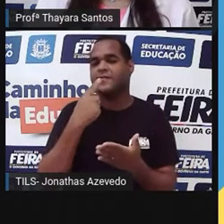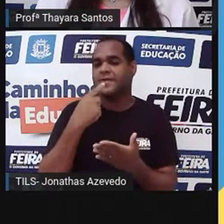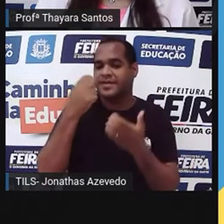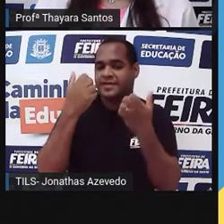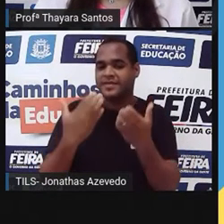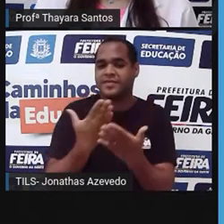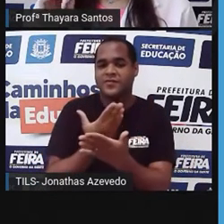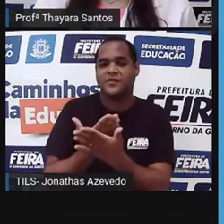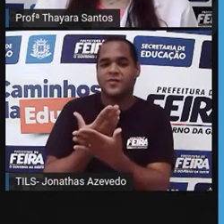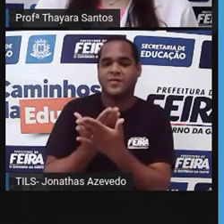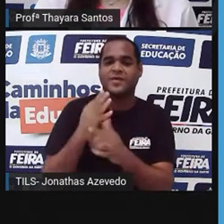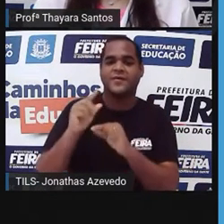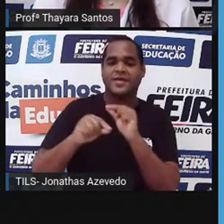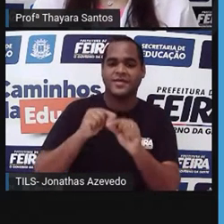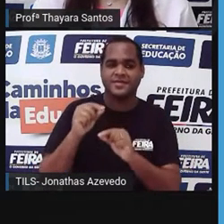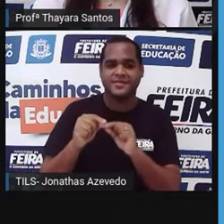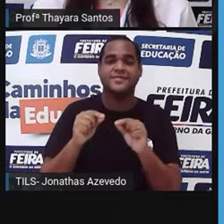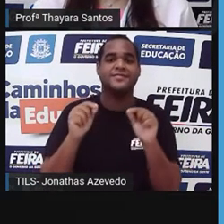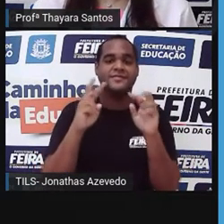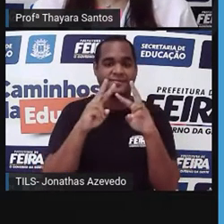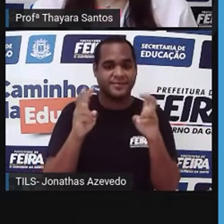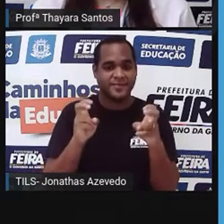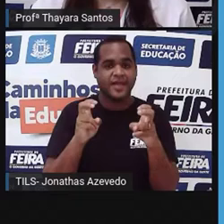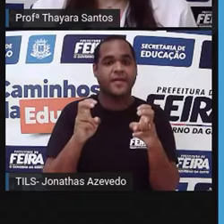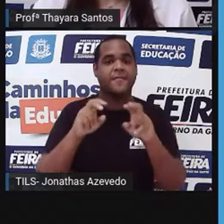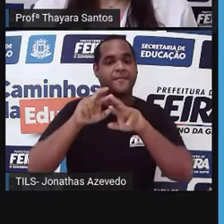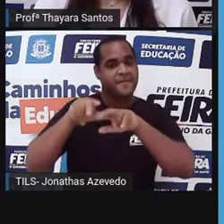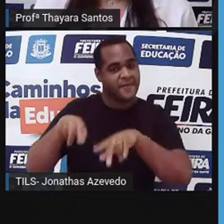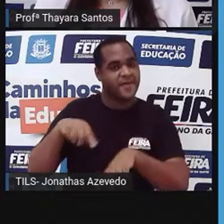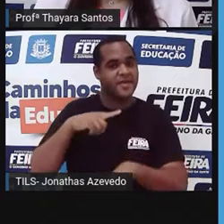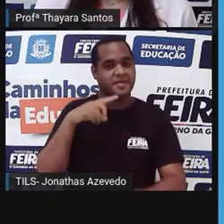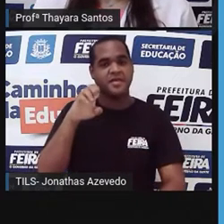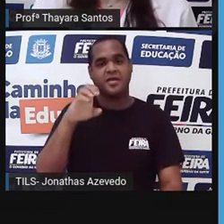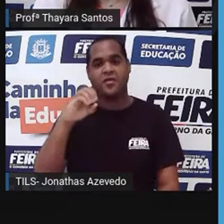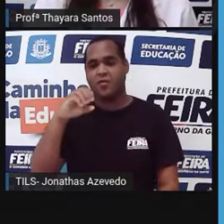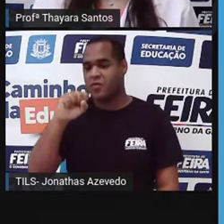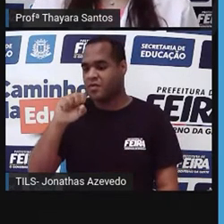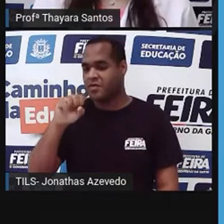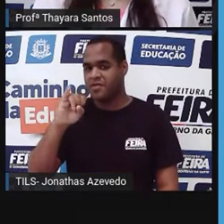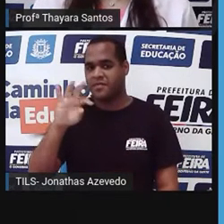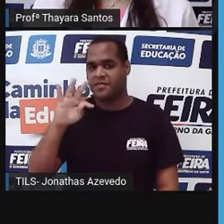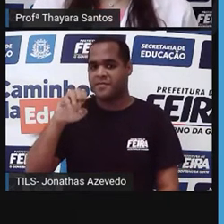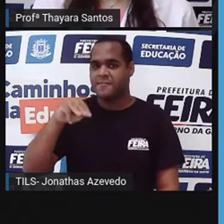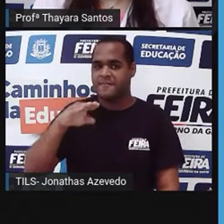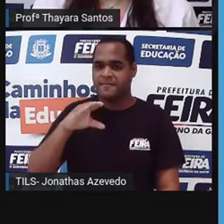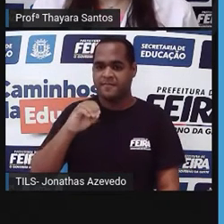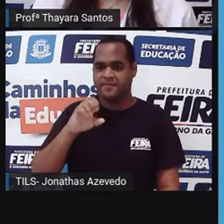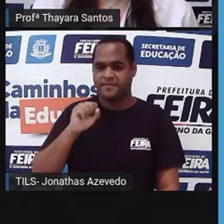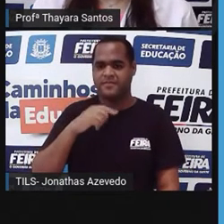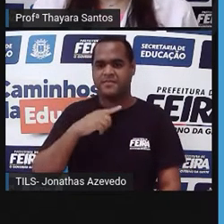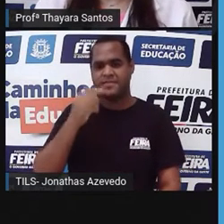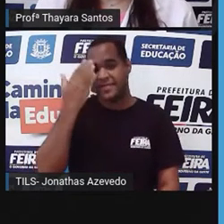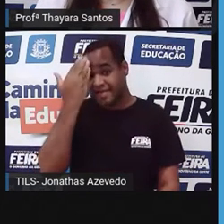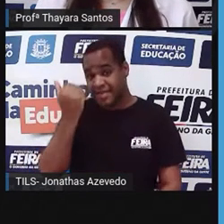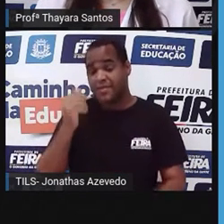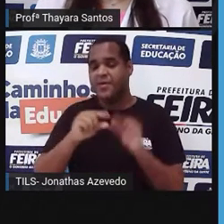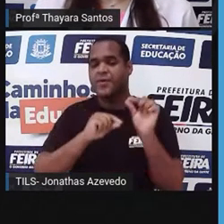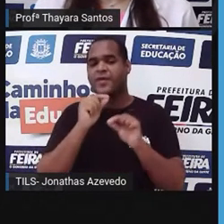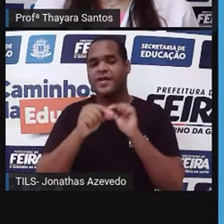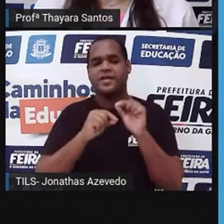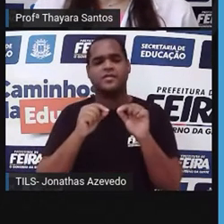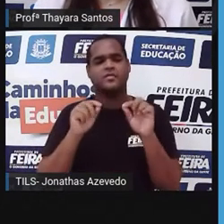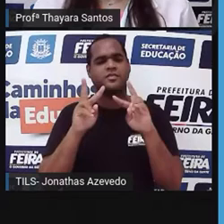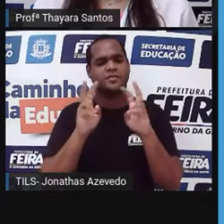estudar sobre serviços ecossistêmicos. E vocês sabem o que quer dizer isso, essa